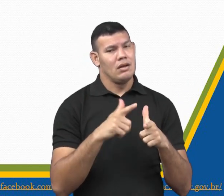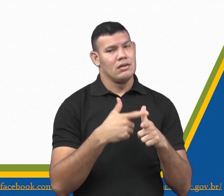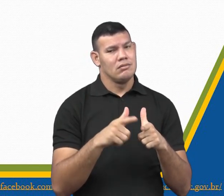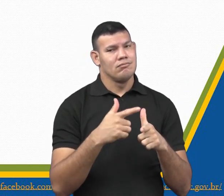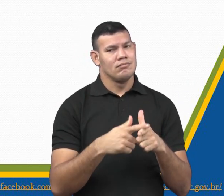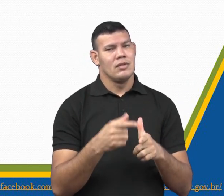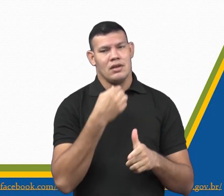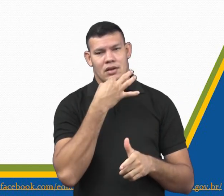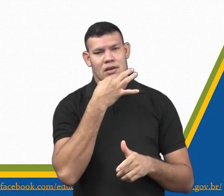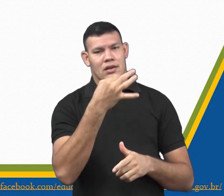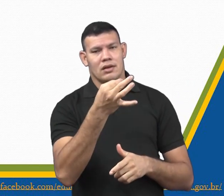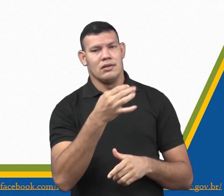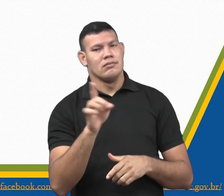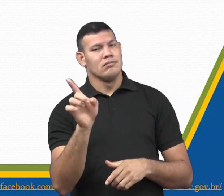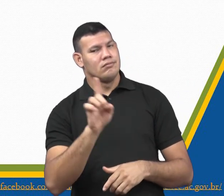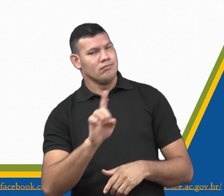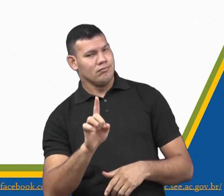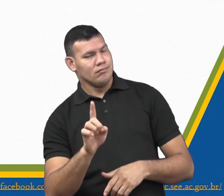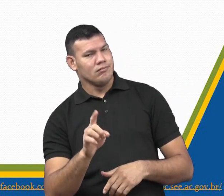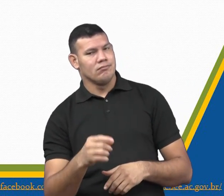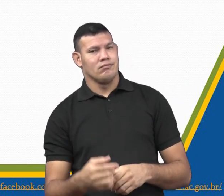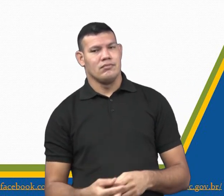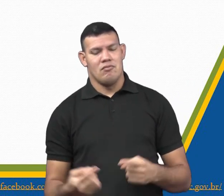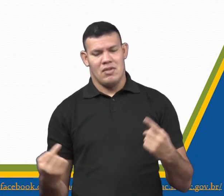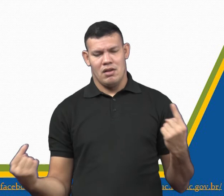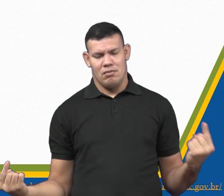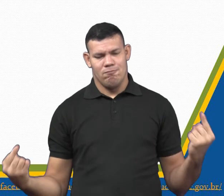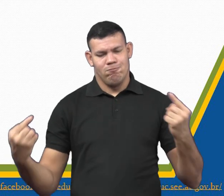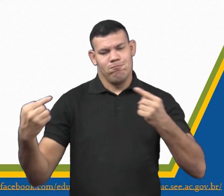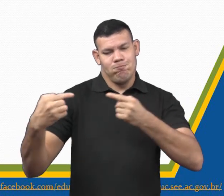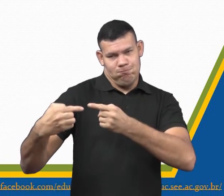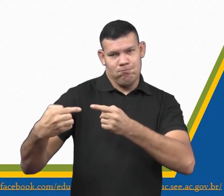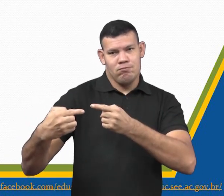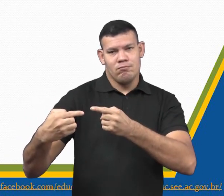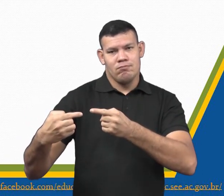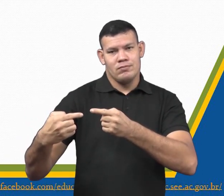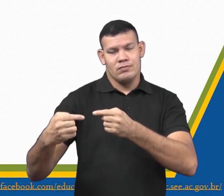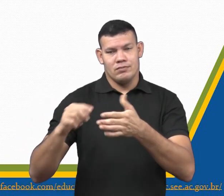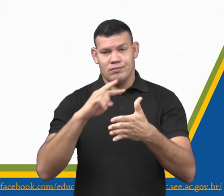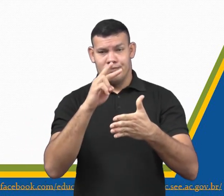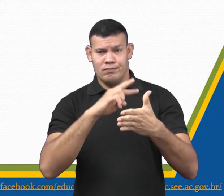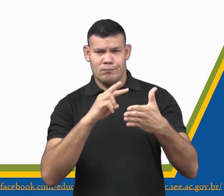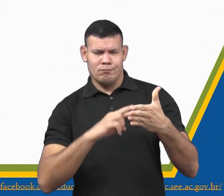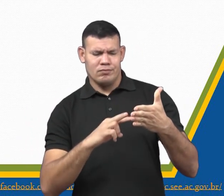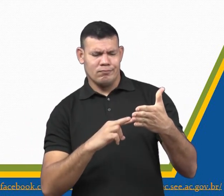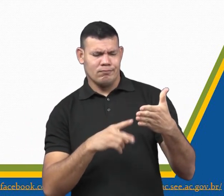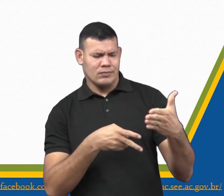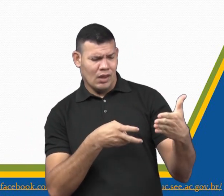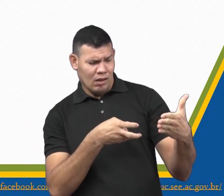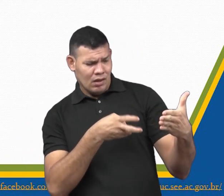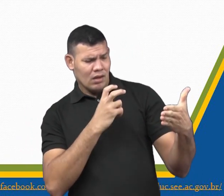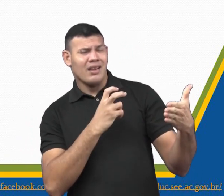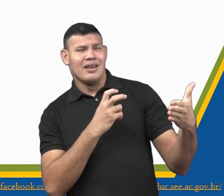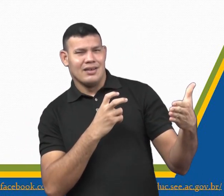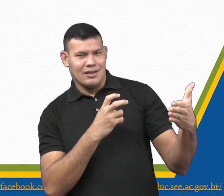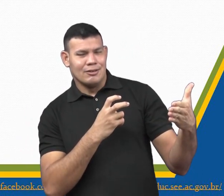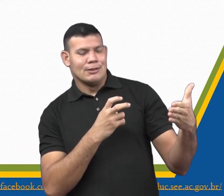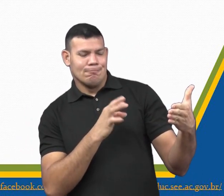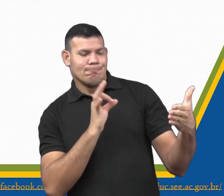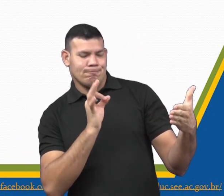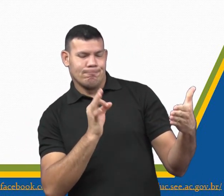contra-argumentação, uma argumentação que vai contra a tese principal, e o leitor perceberá esse movimento